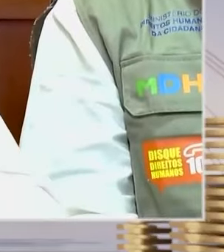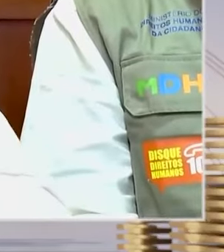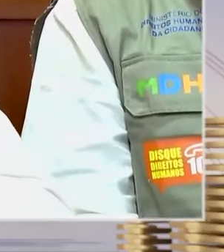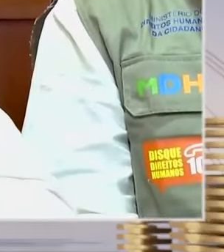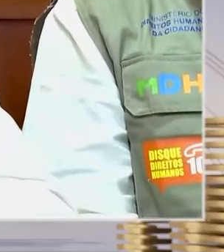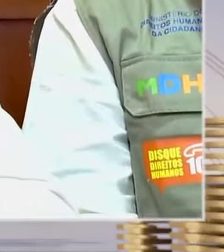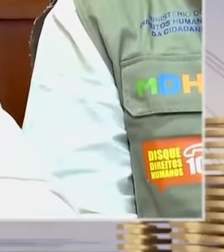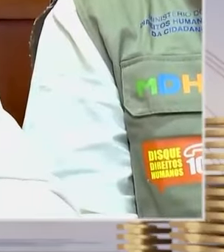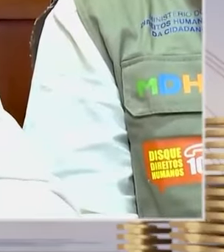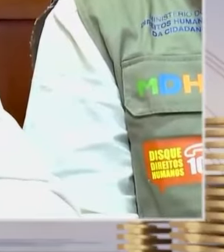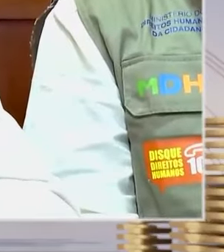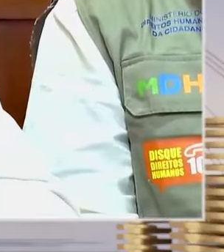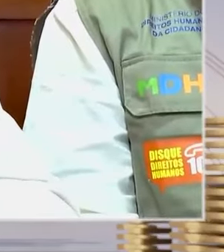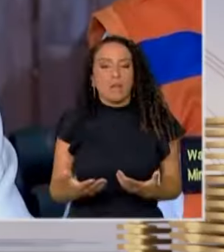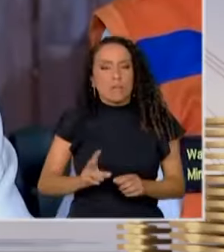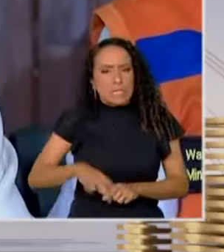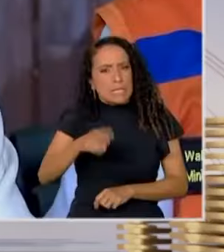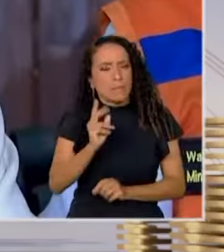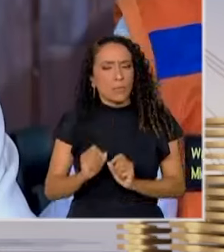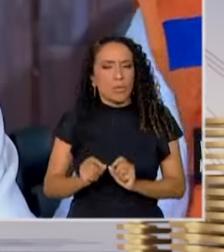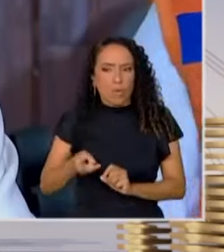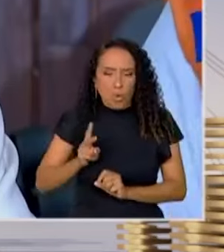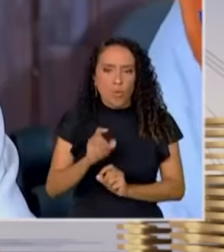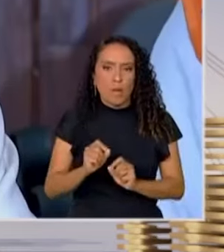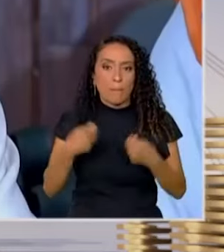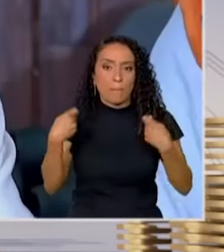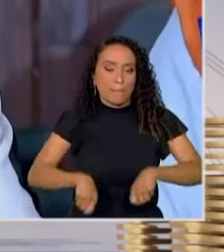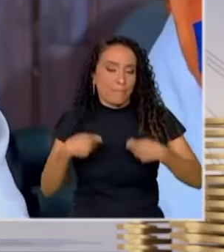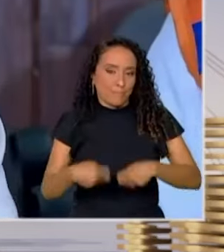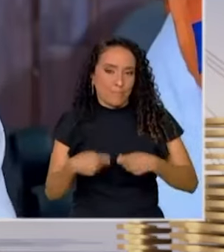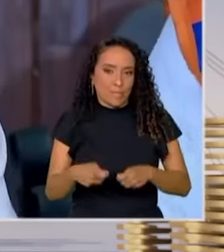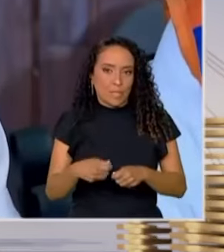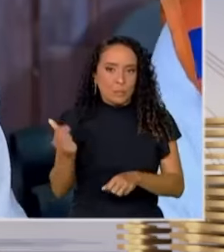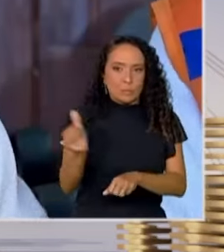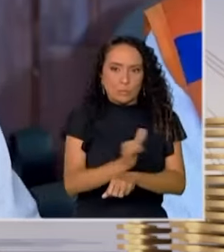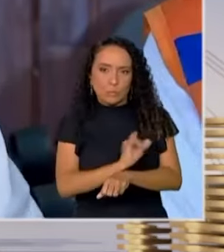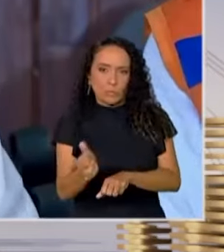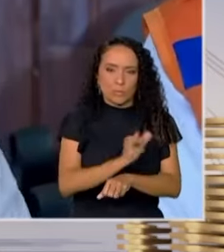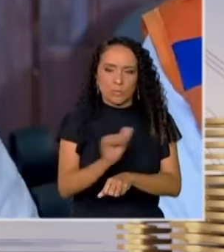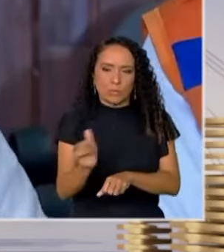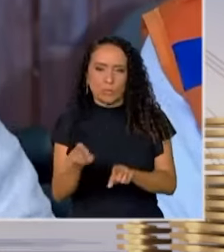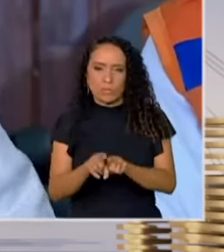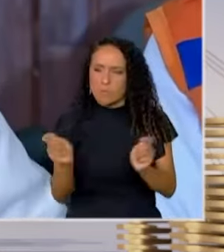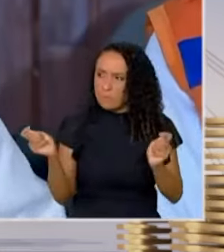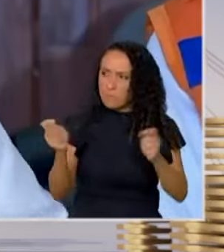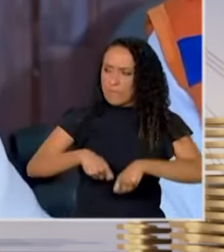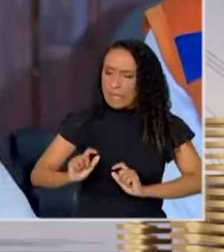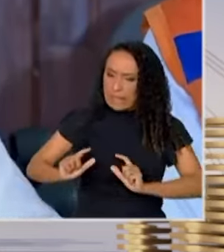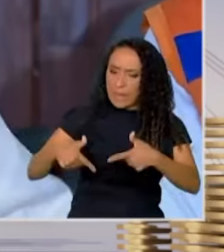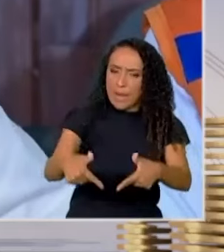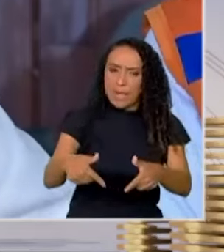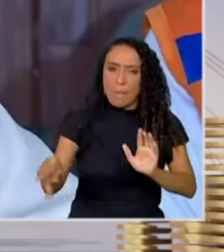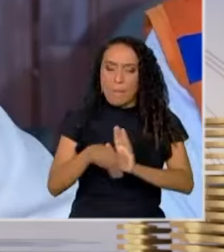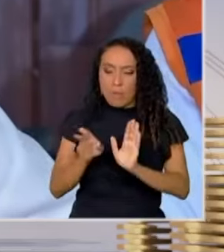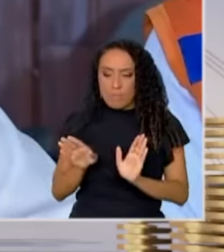ministro, avançar na discussão de como ficaria, por exemplo, a alimentação, se entraria nesses R$ 400,